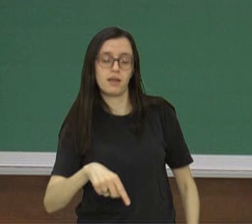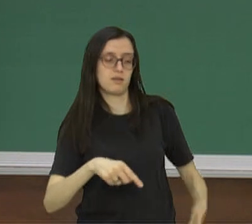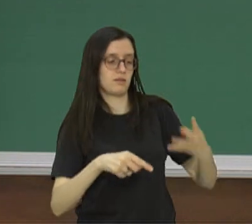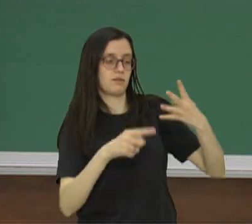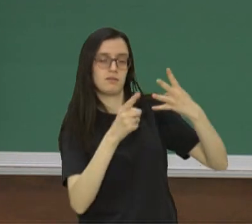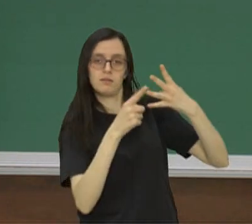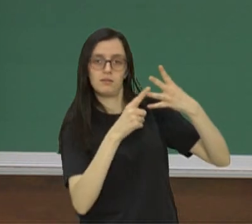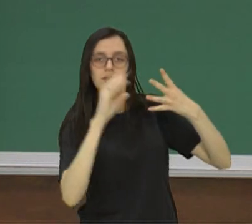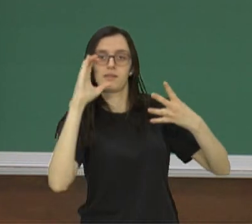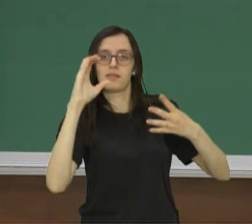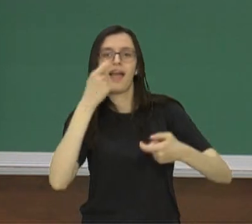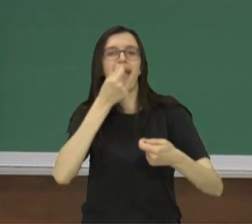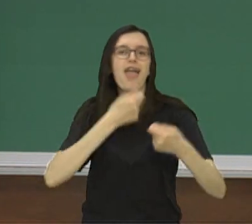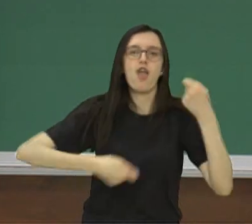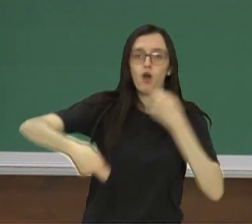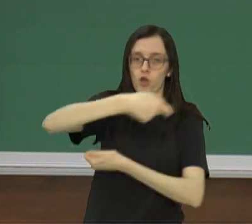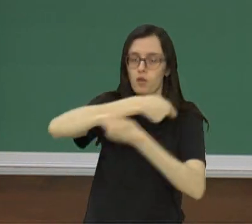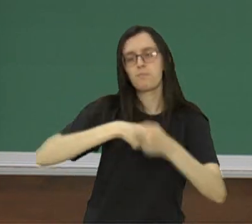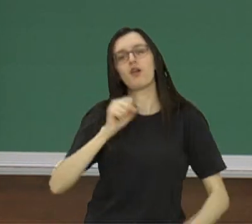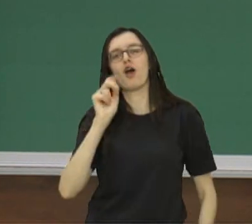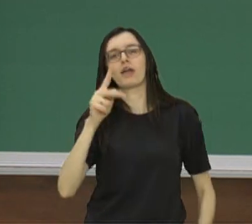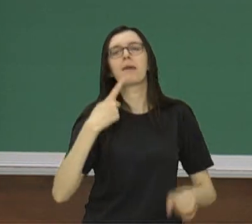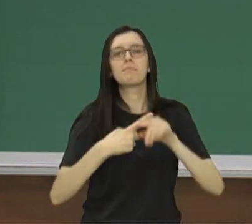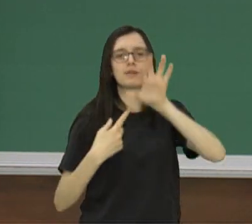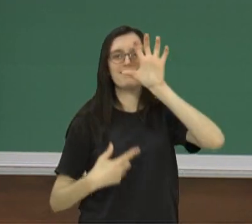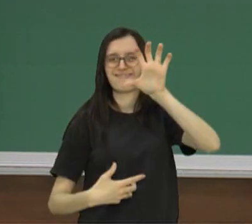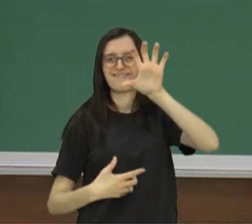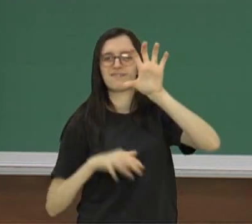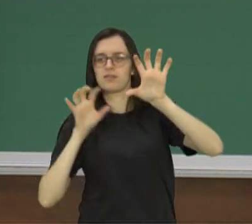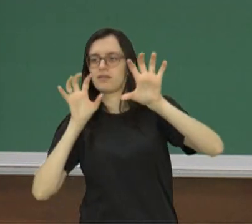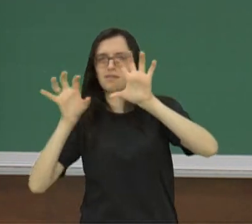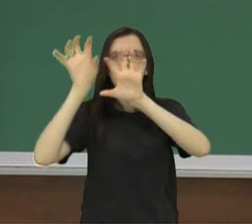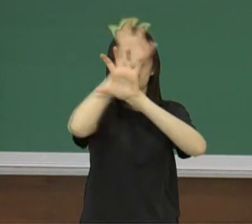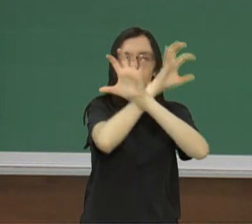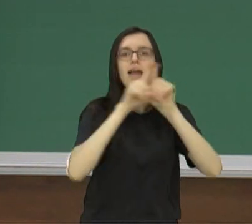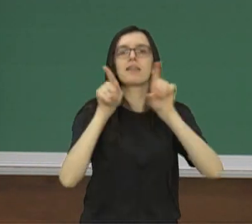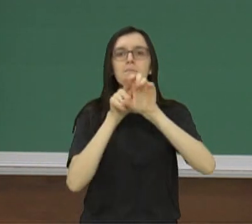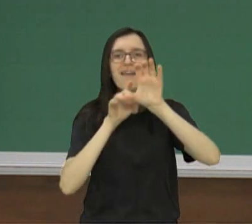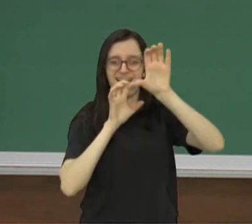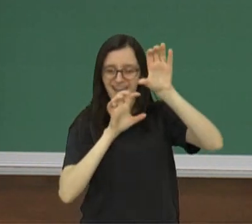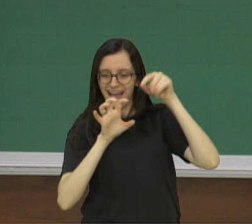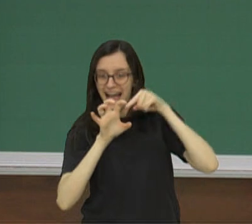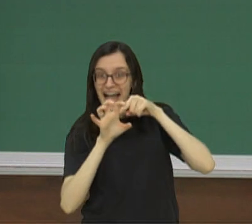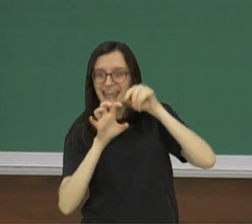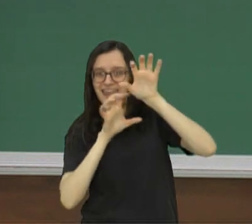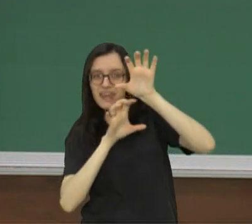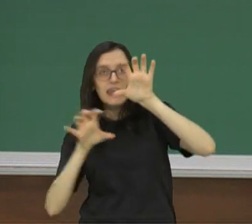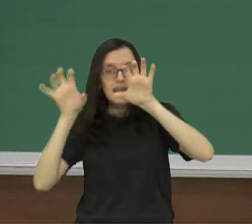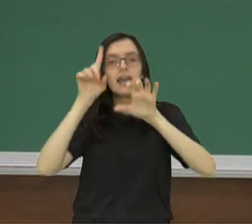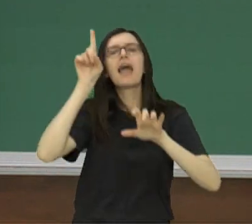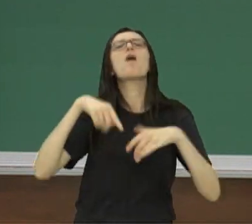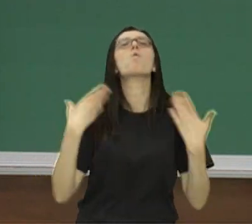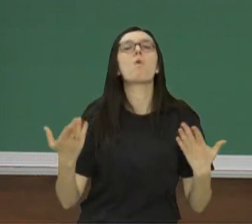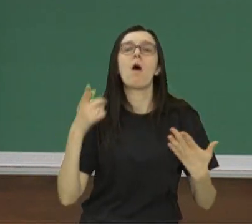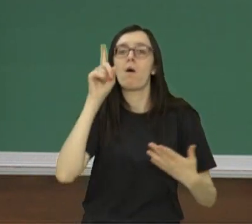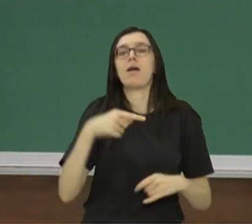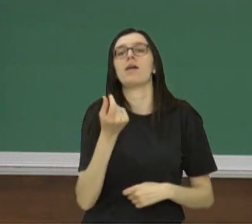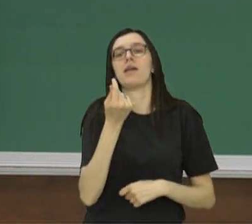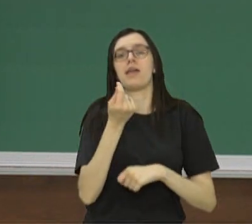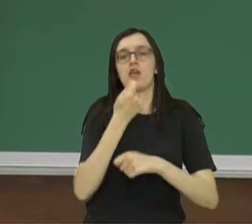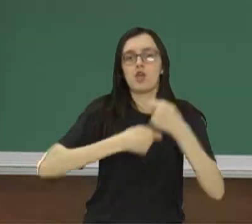acertou. As regiões intermediárias e imediatas, o critério utilizado para agrupá-las é o critério